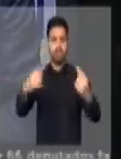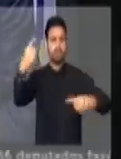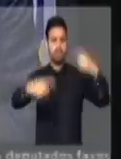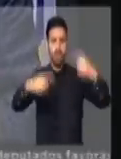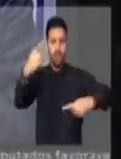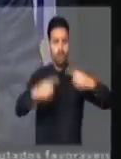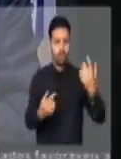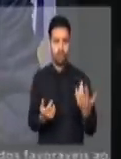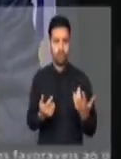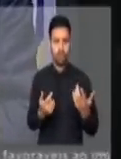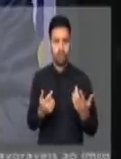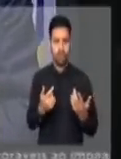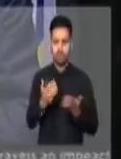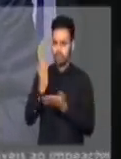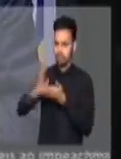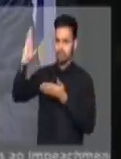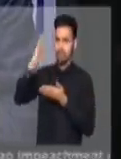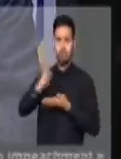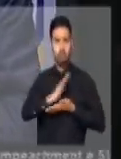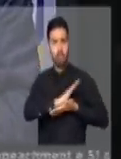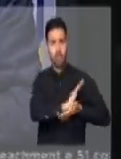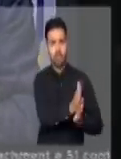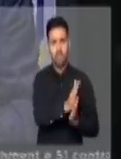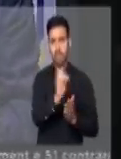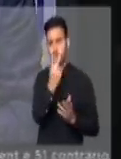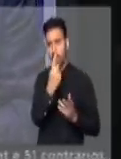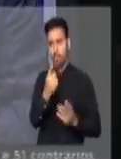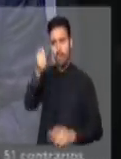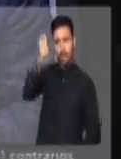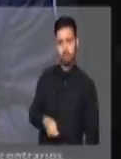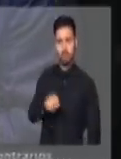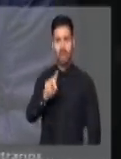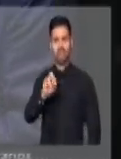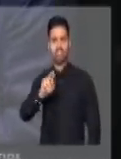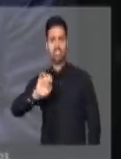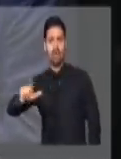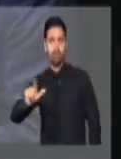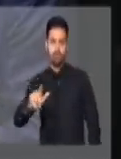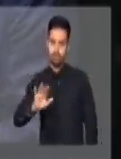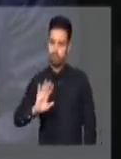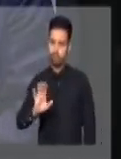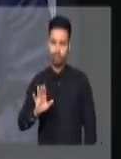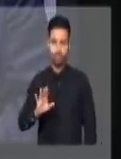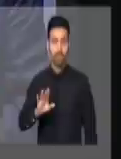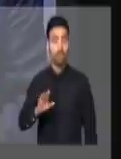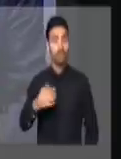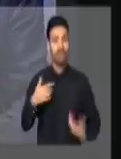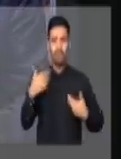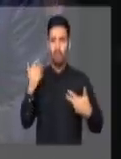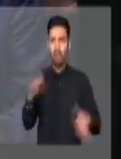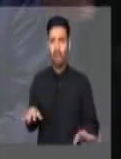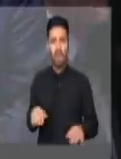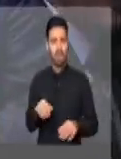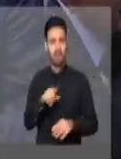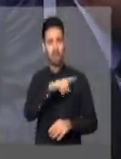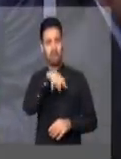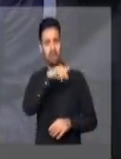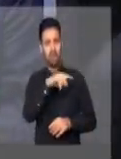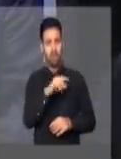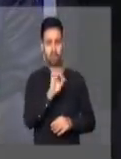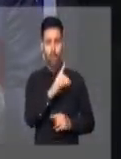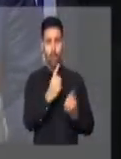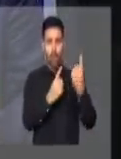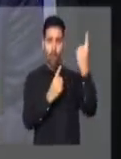radicalismo. Rejeitamos, por conseguinte, senhores e senhoras deputados, qualquer forma de ideologia